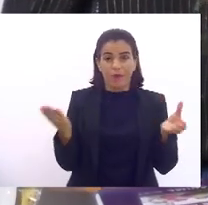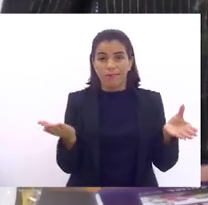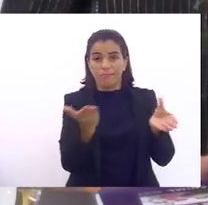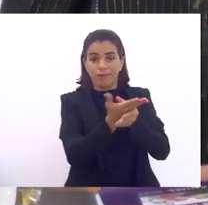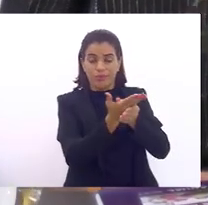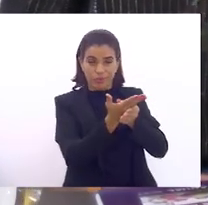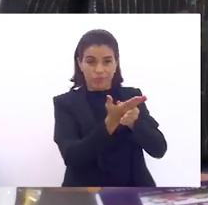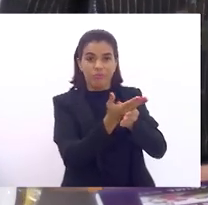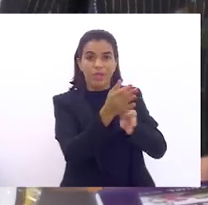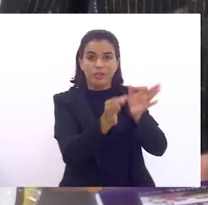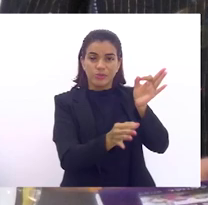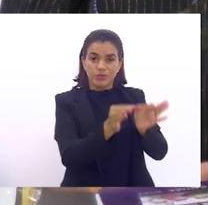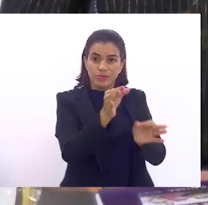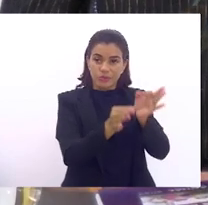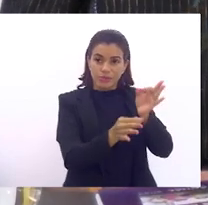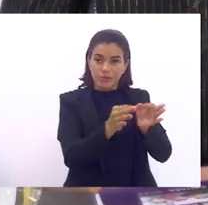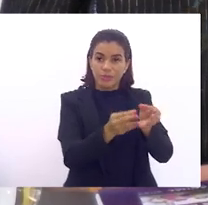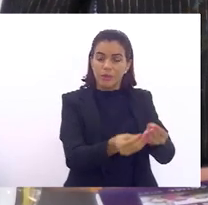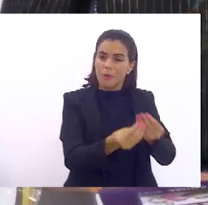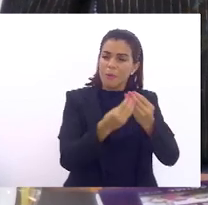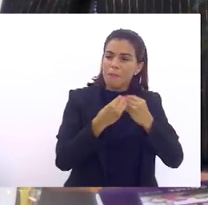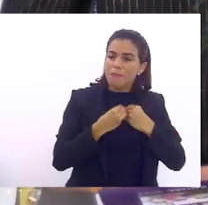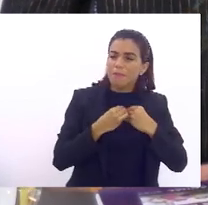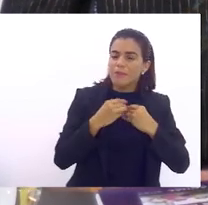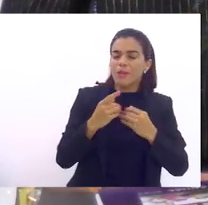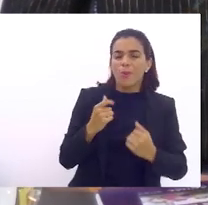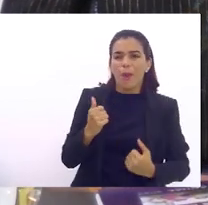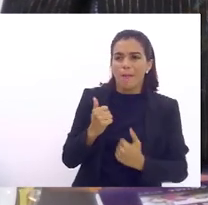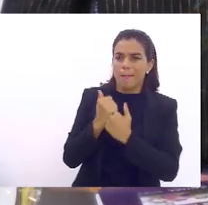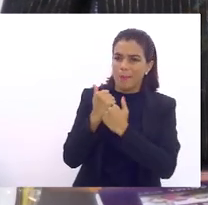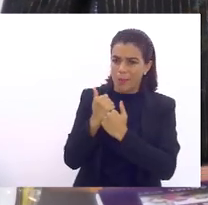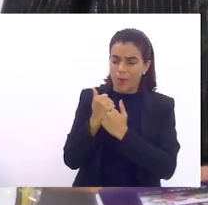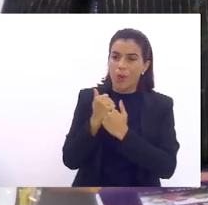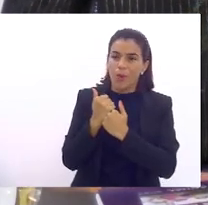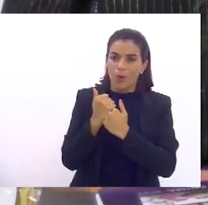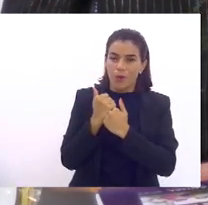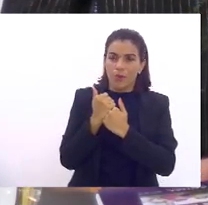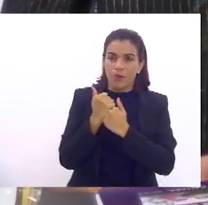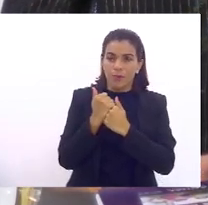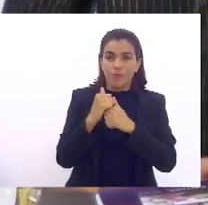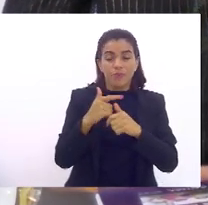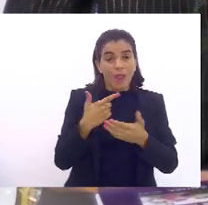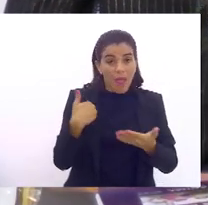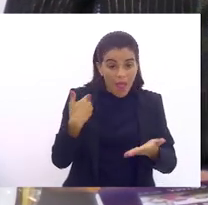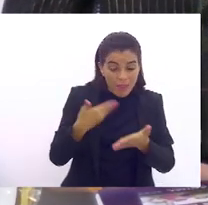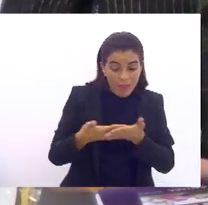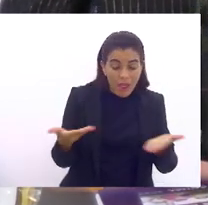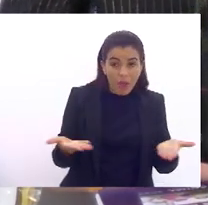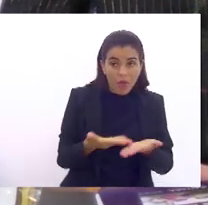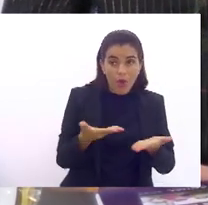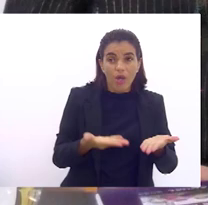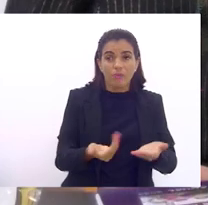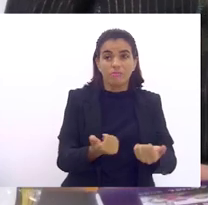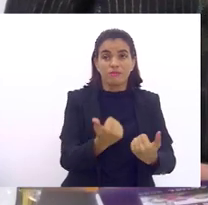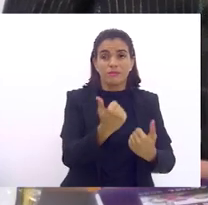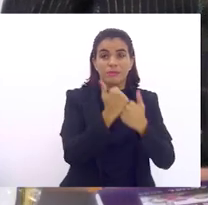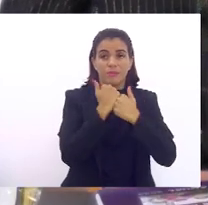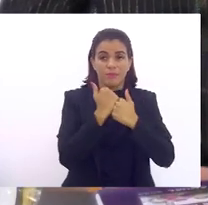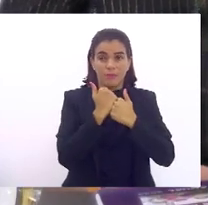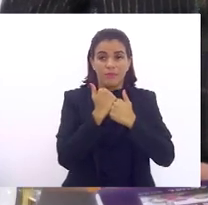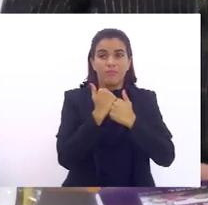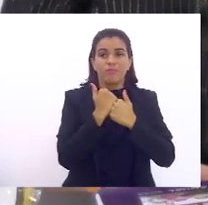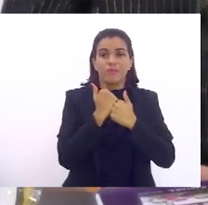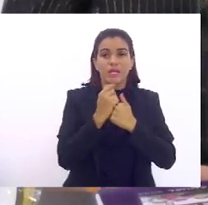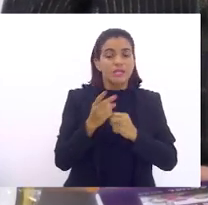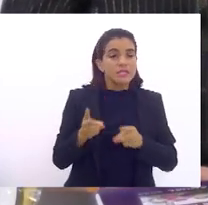decad e elas me deram um apoio muito grande nesses procedimentos estão me dando um apoio muito grande nesse procedimento sempre me